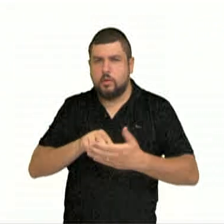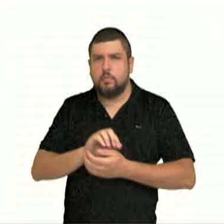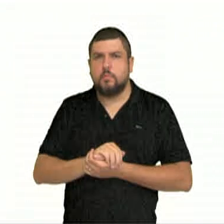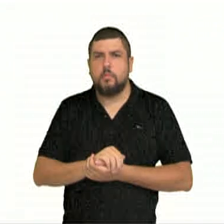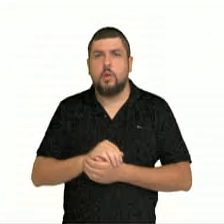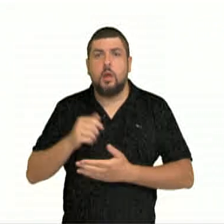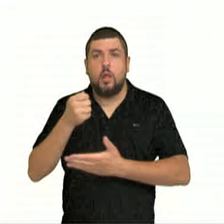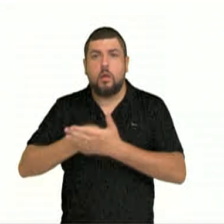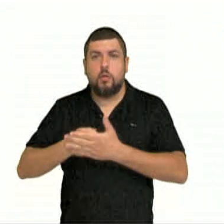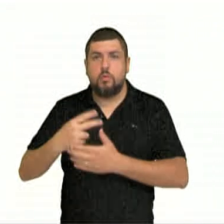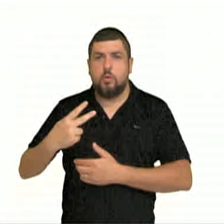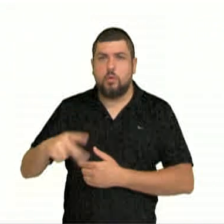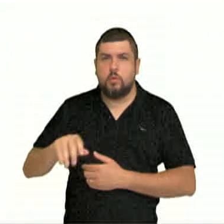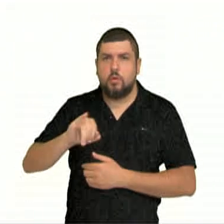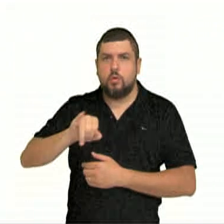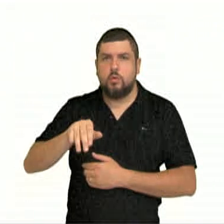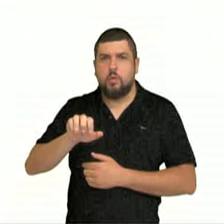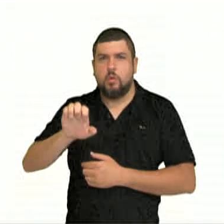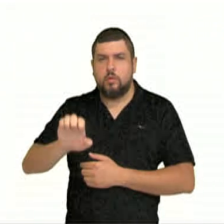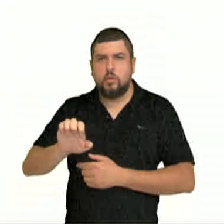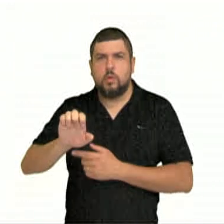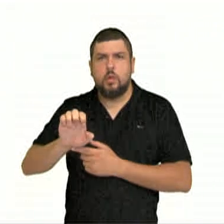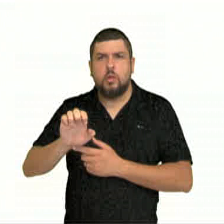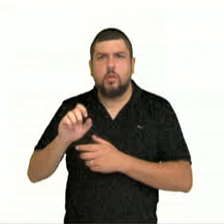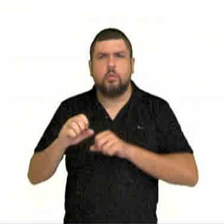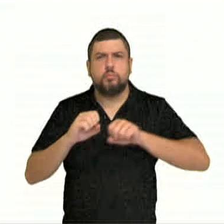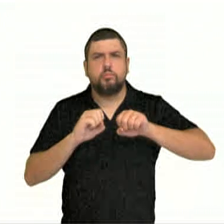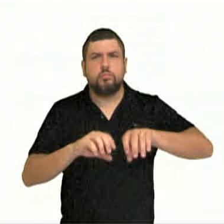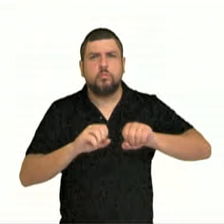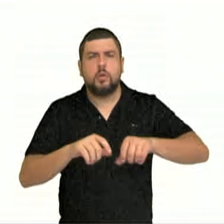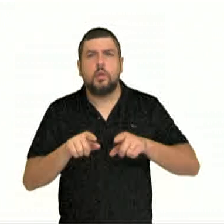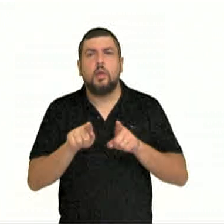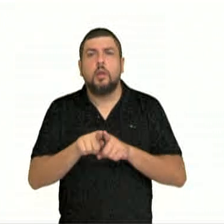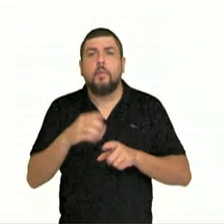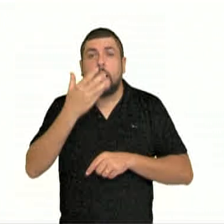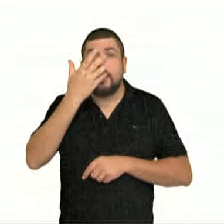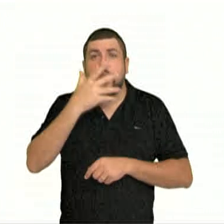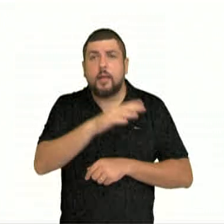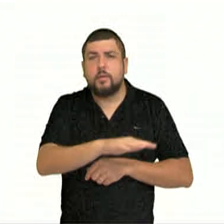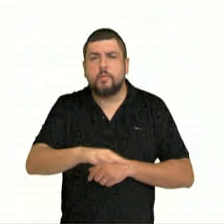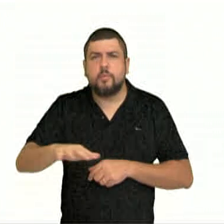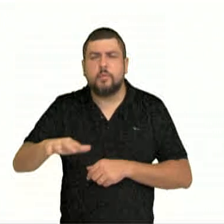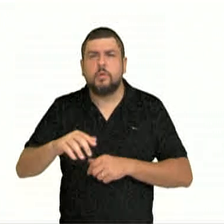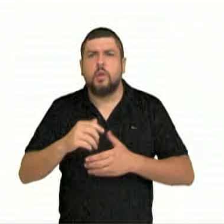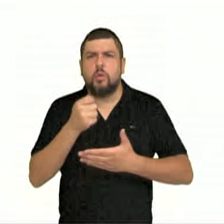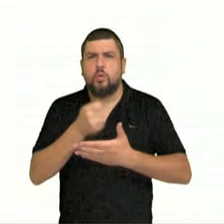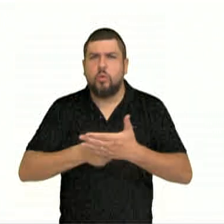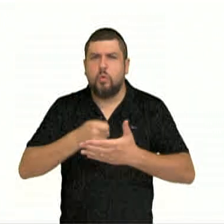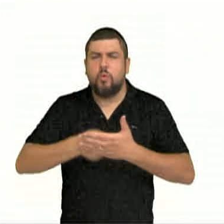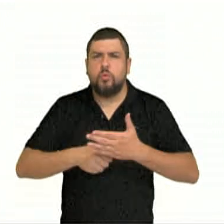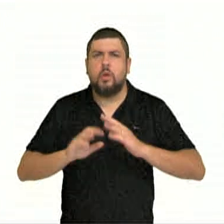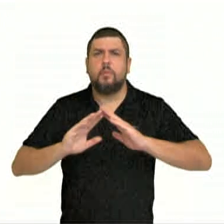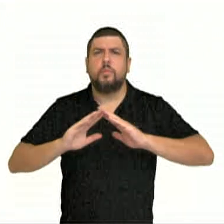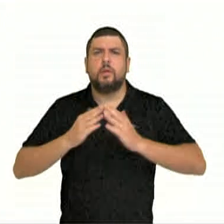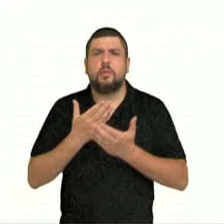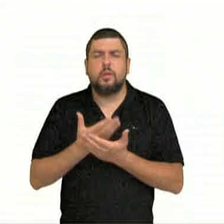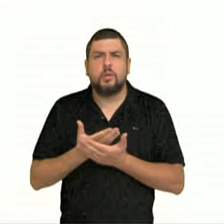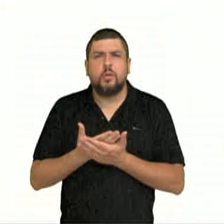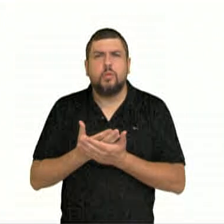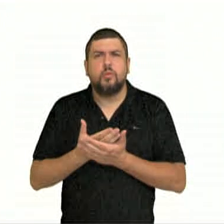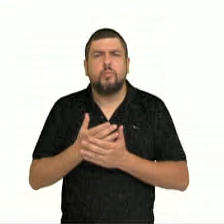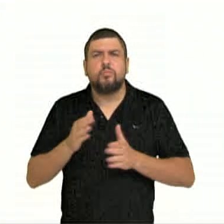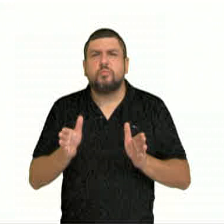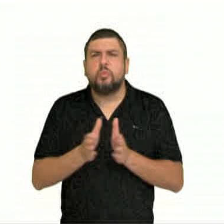educação, a luta diária das crianças em face das condições precárias da escola, em que